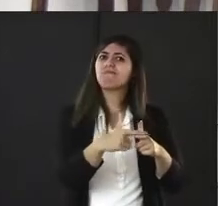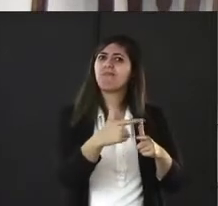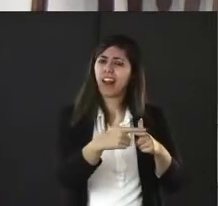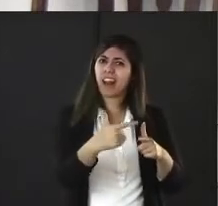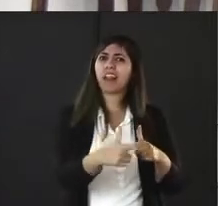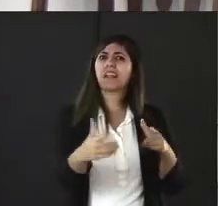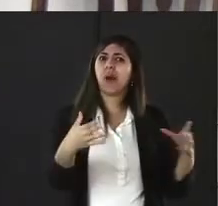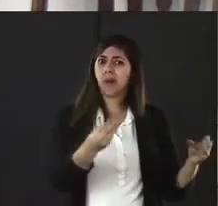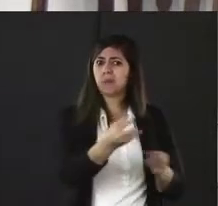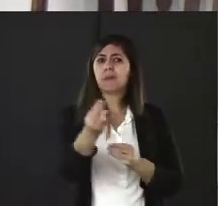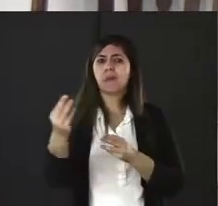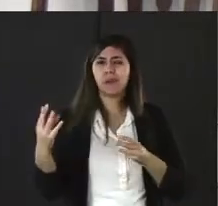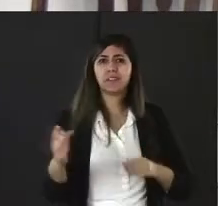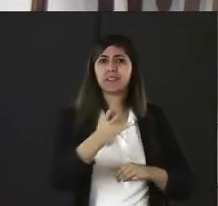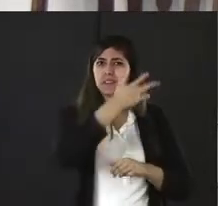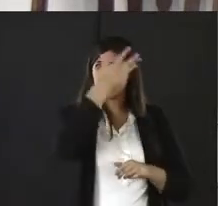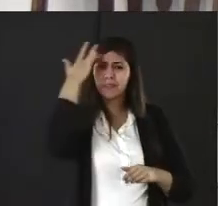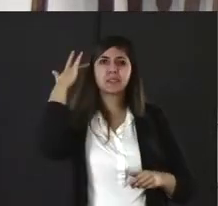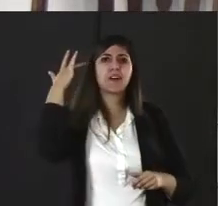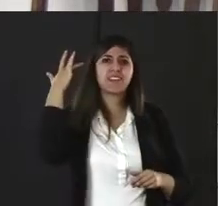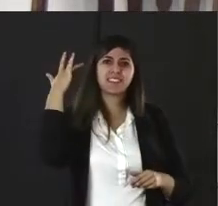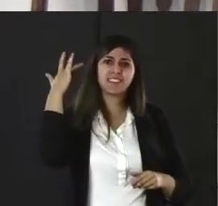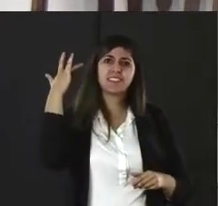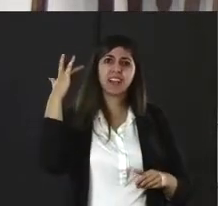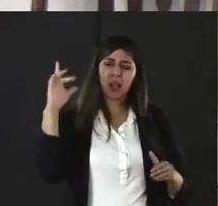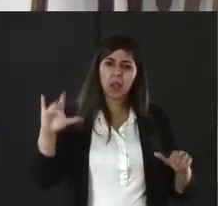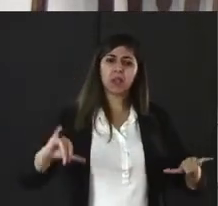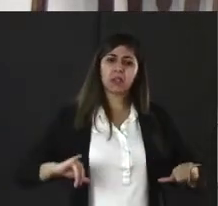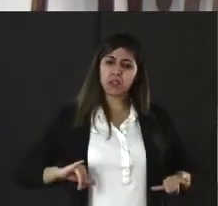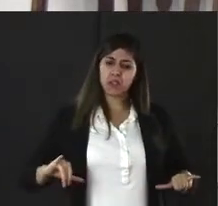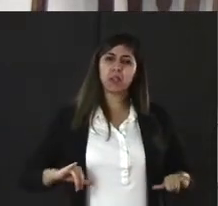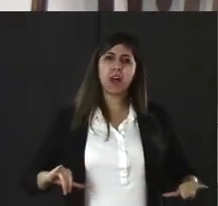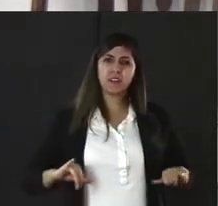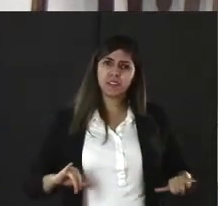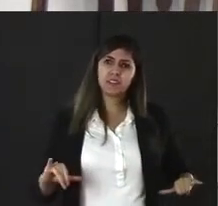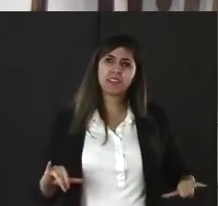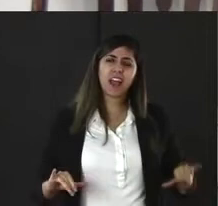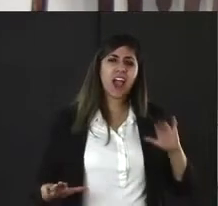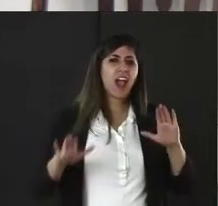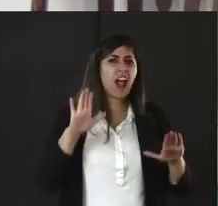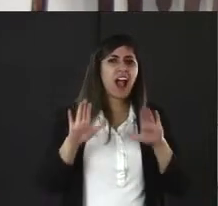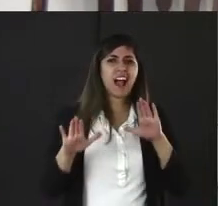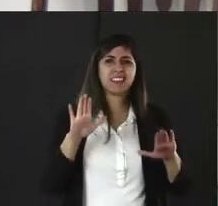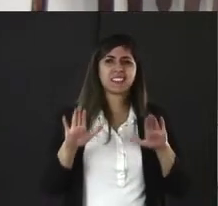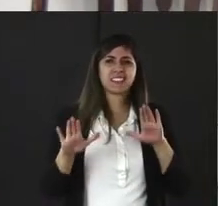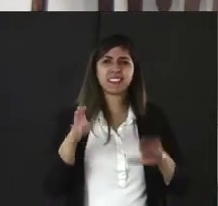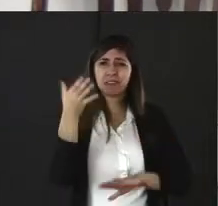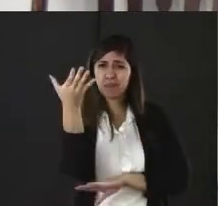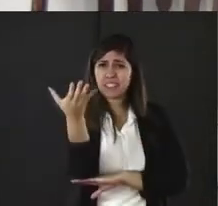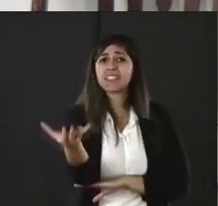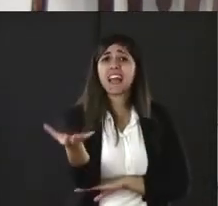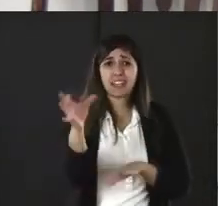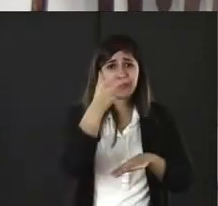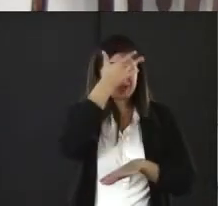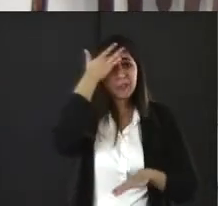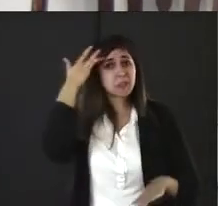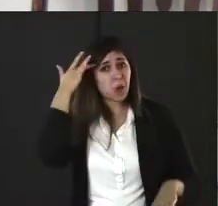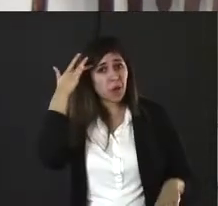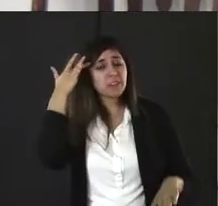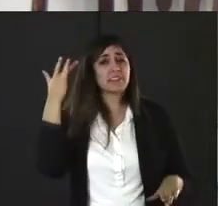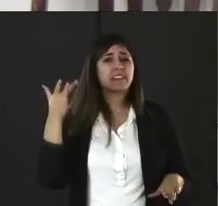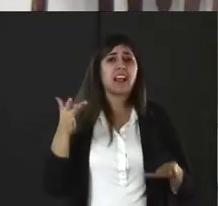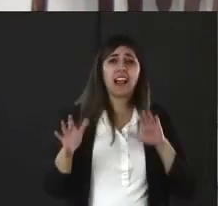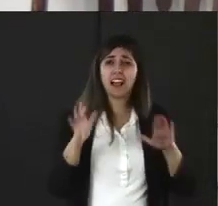racismos apesar das da diferença entre as condições de vida das pessoas e muitas vezes